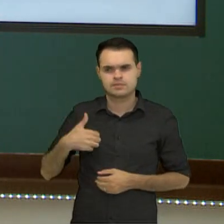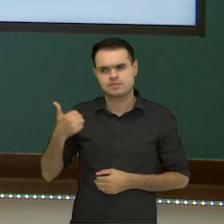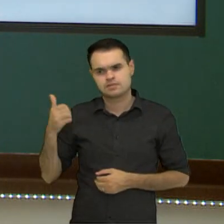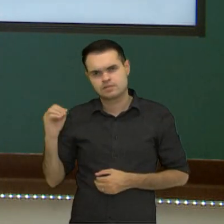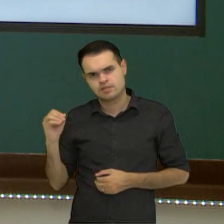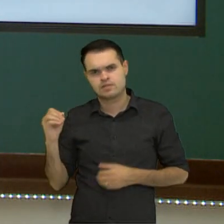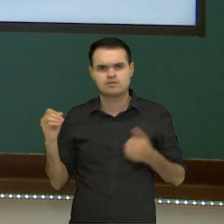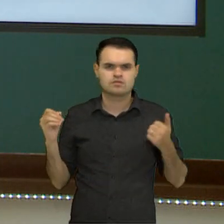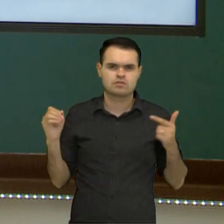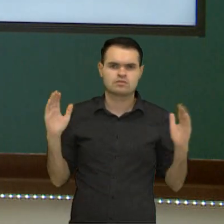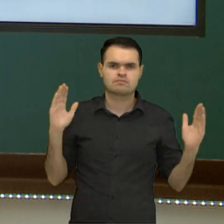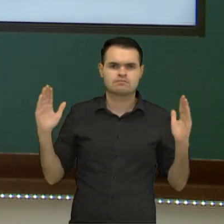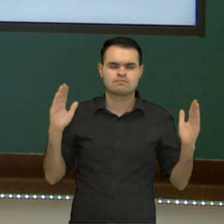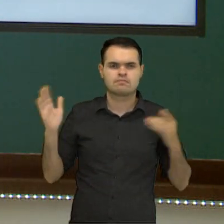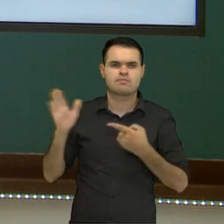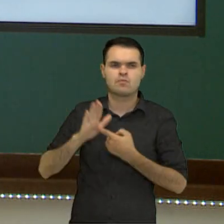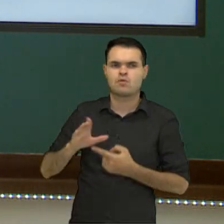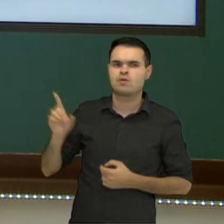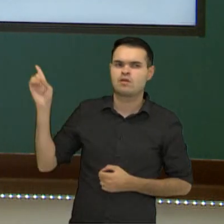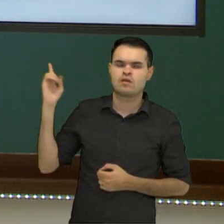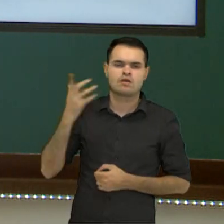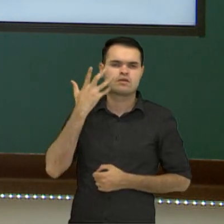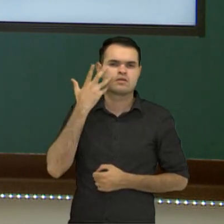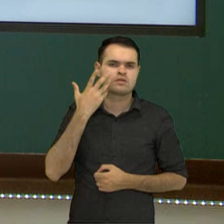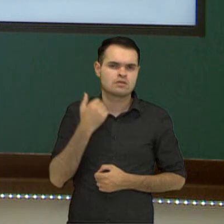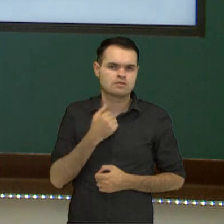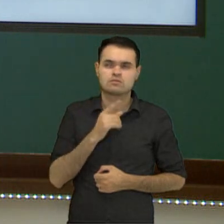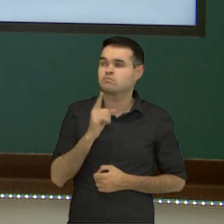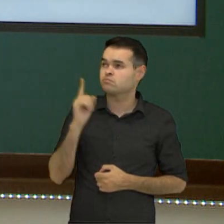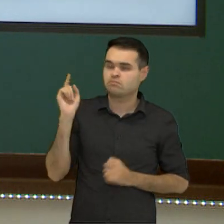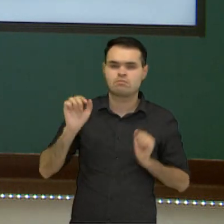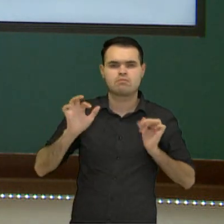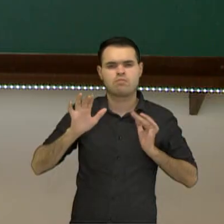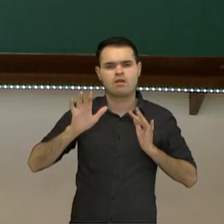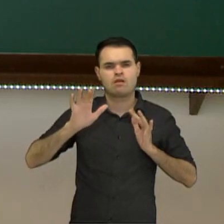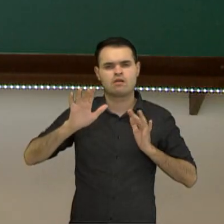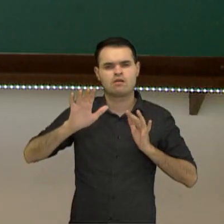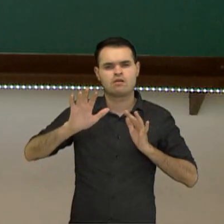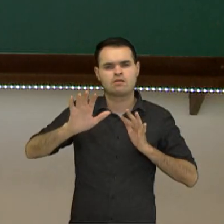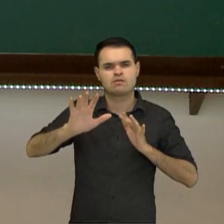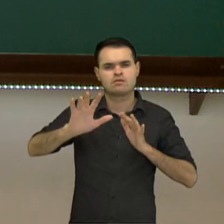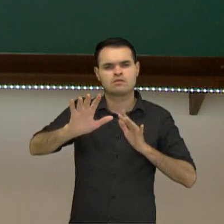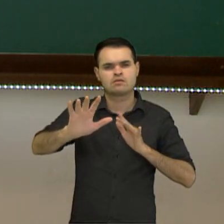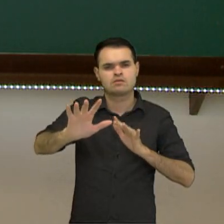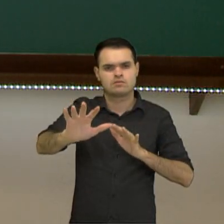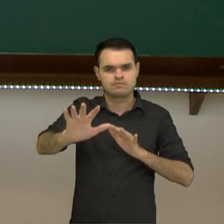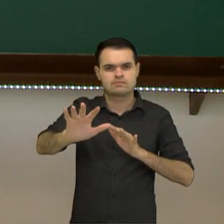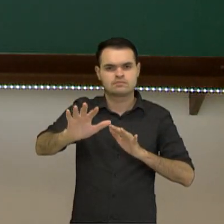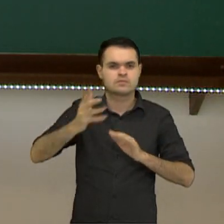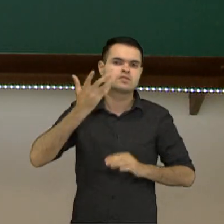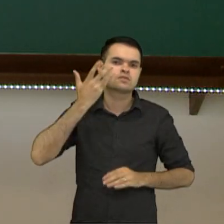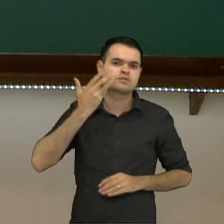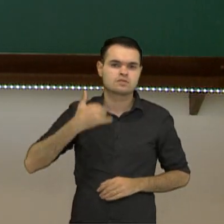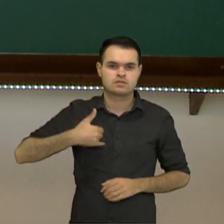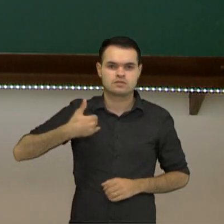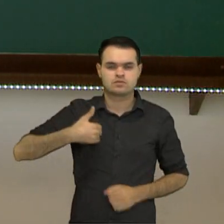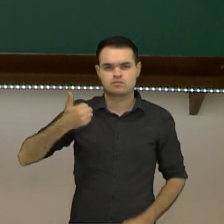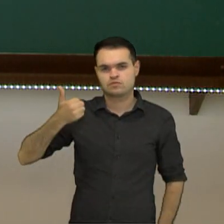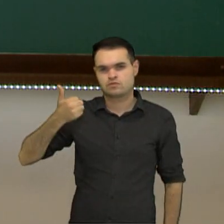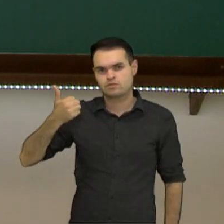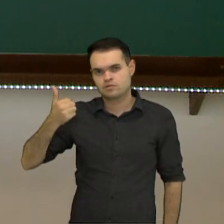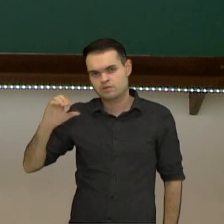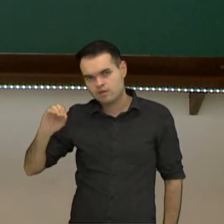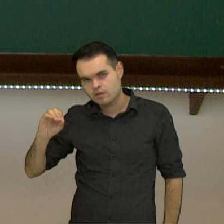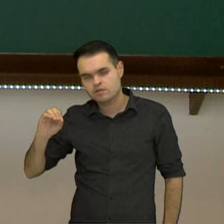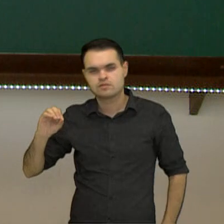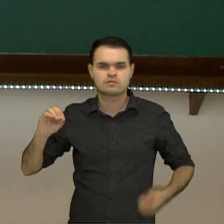12 anos. Olha a representação que a gente tem dessa cruzada das crianças, né? Então aí as crianças com 10, 12 anos, né, talvez